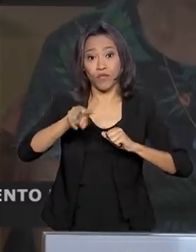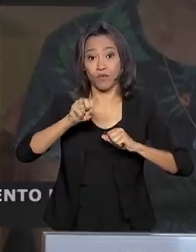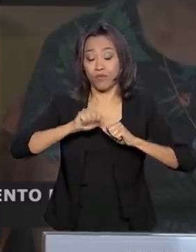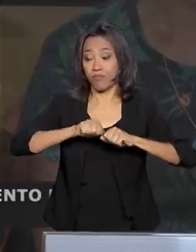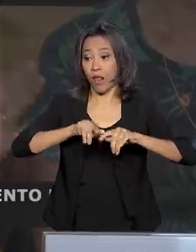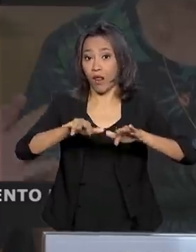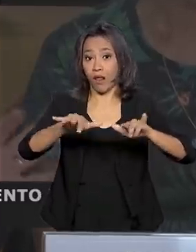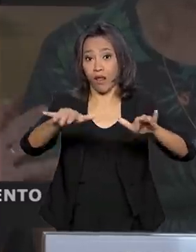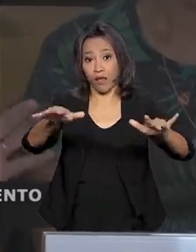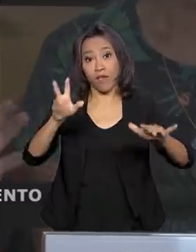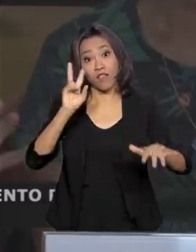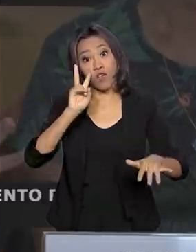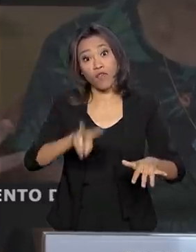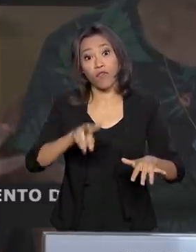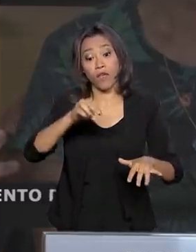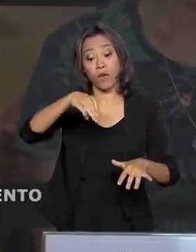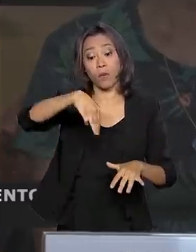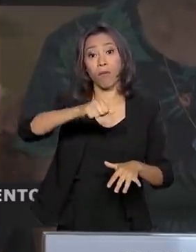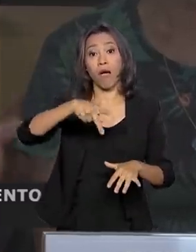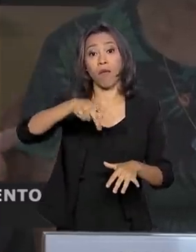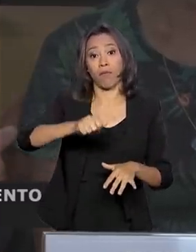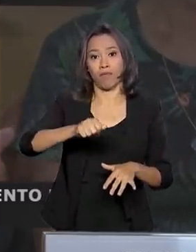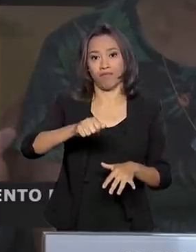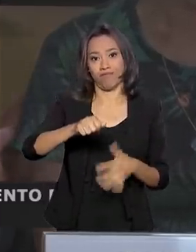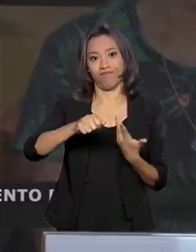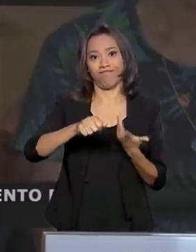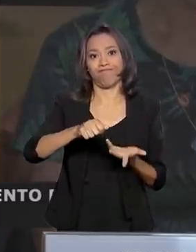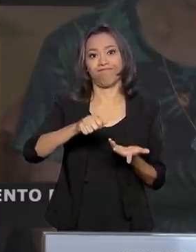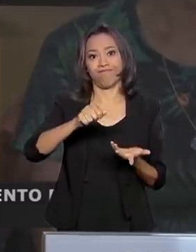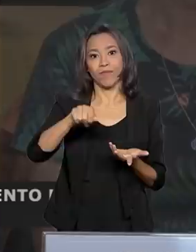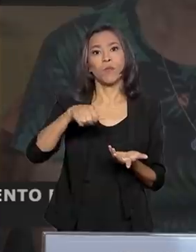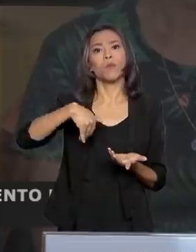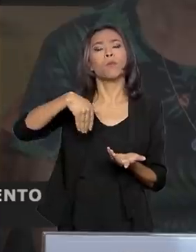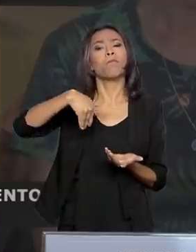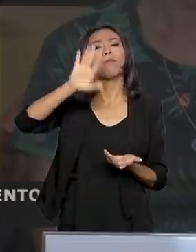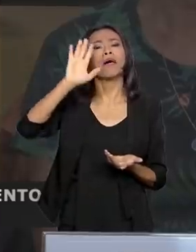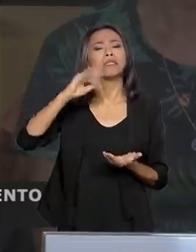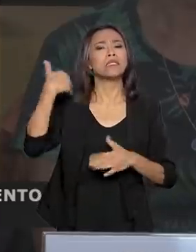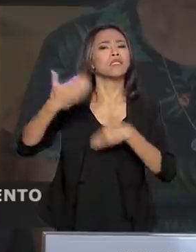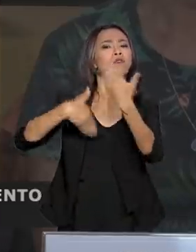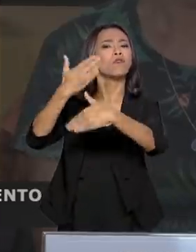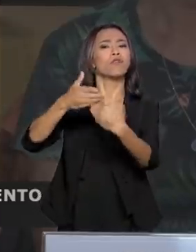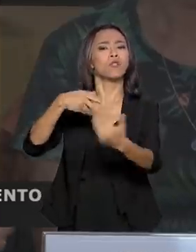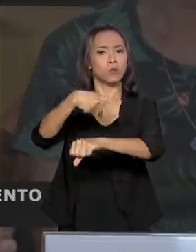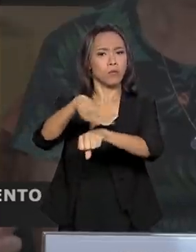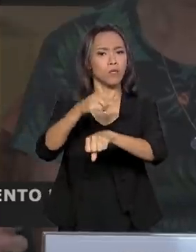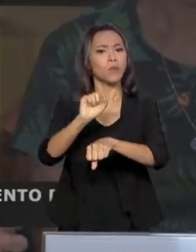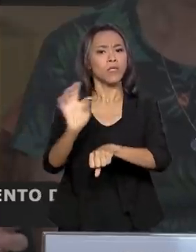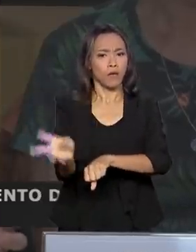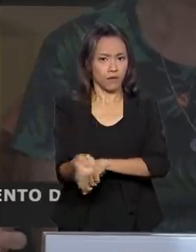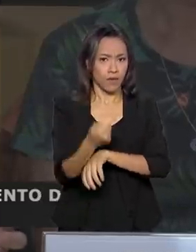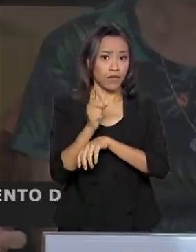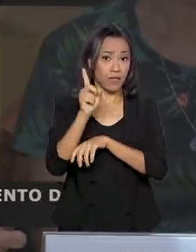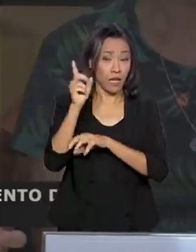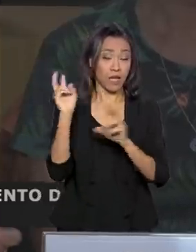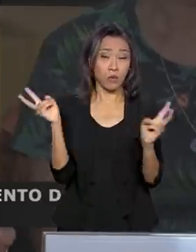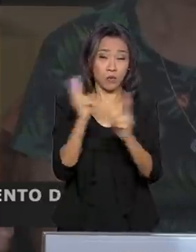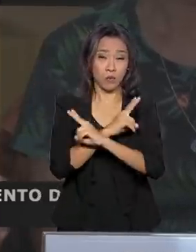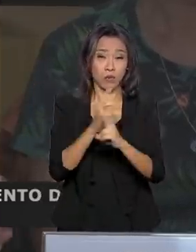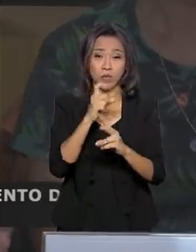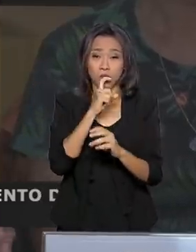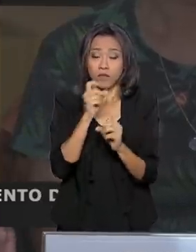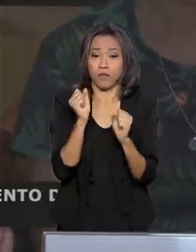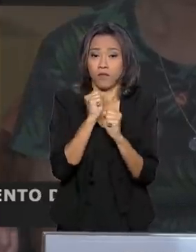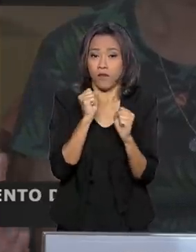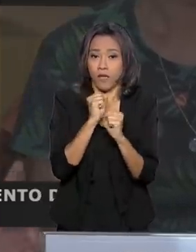Diferentemente, é só olhar o mapa do que acontece nos países mais envolvidos, que estão em período de inverno e outono. Então,